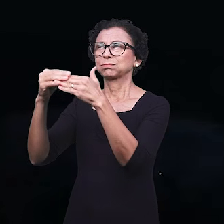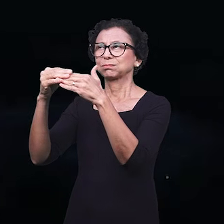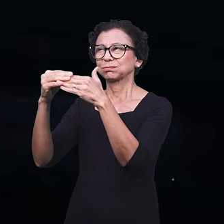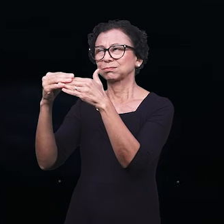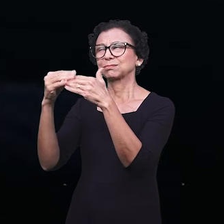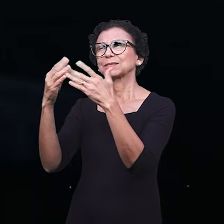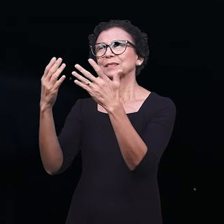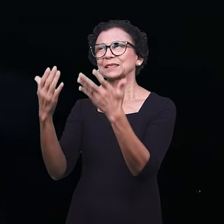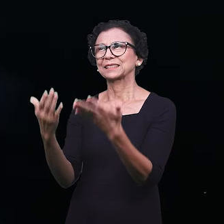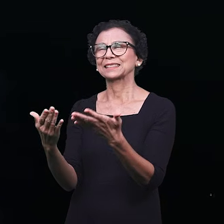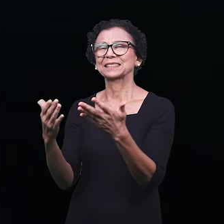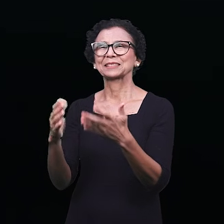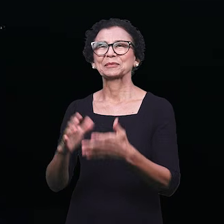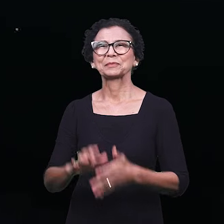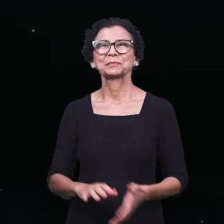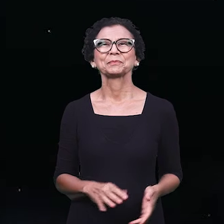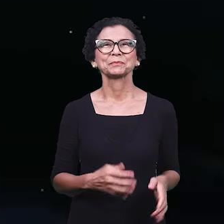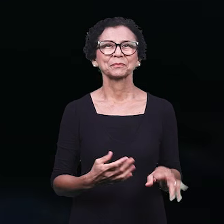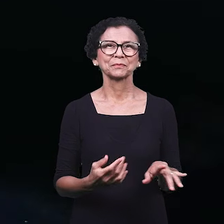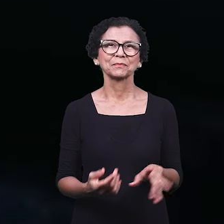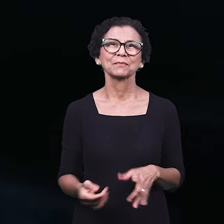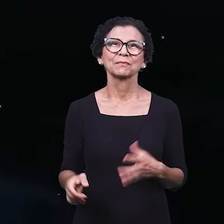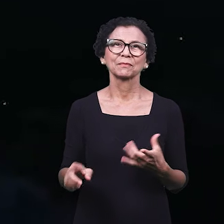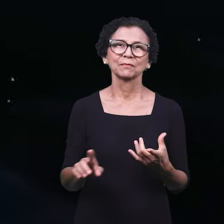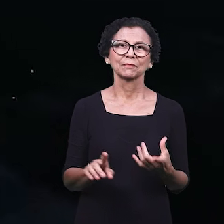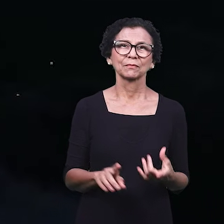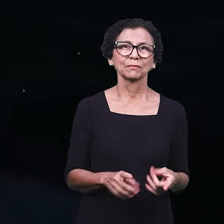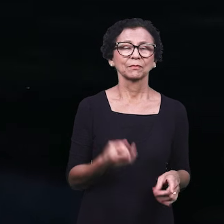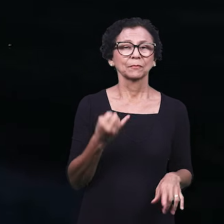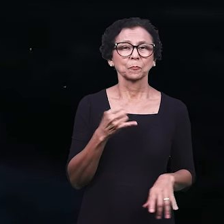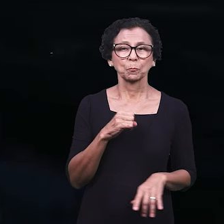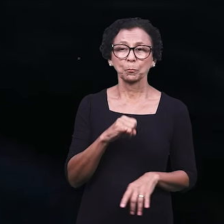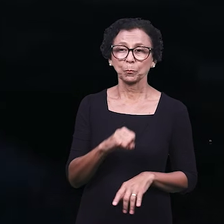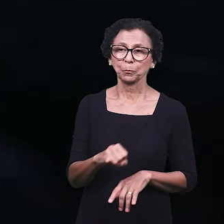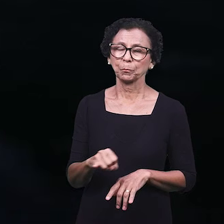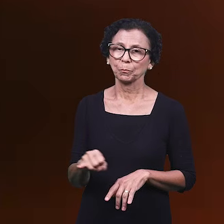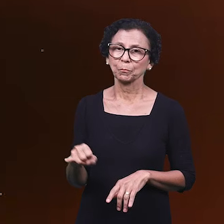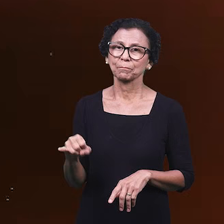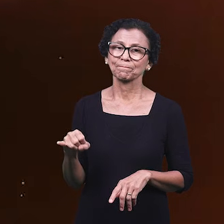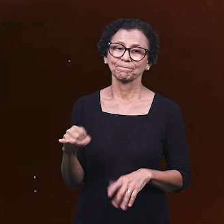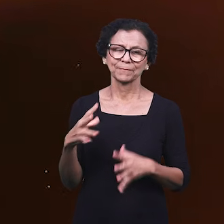conduzes, és minha luz. Ainda que no